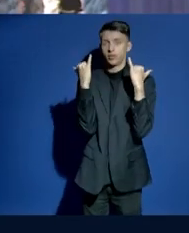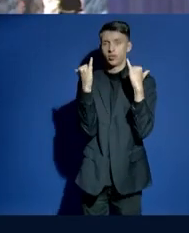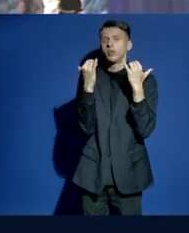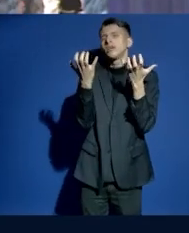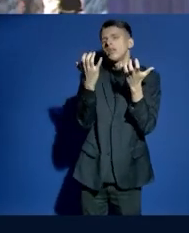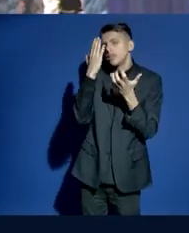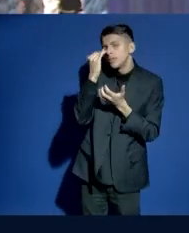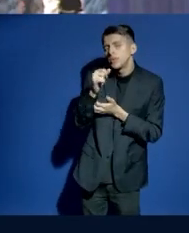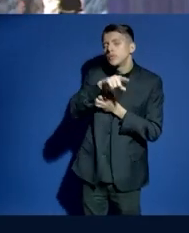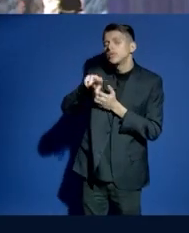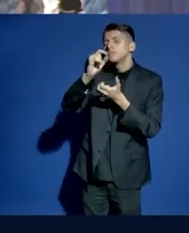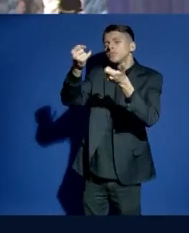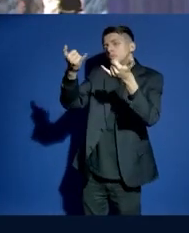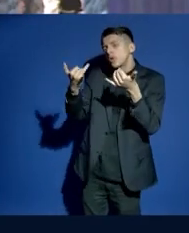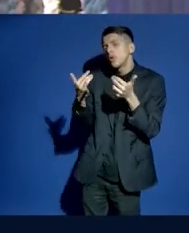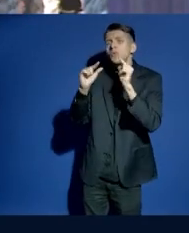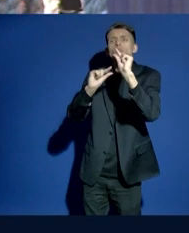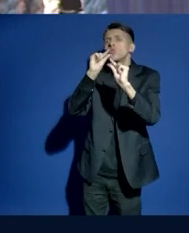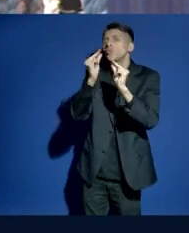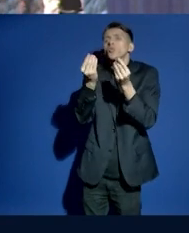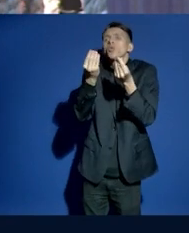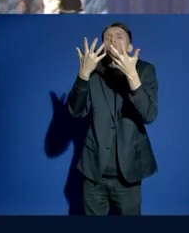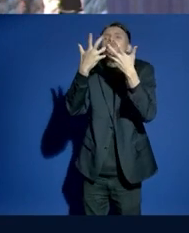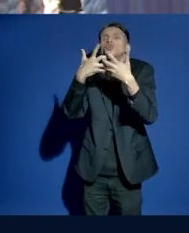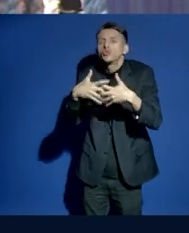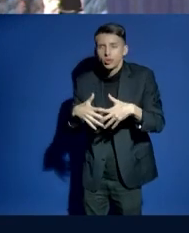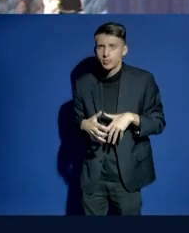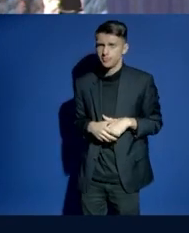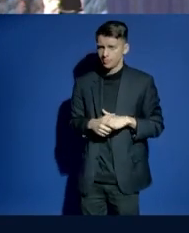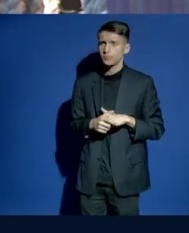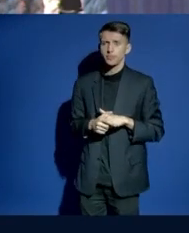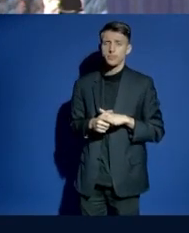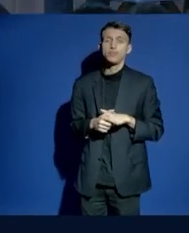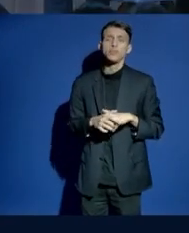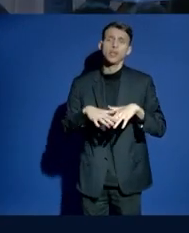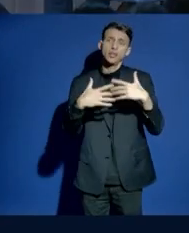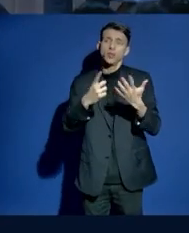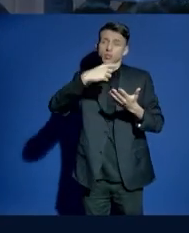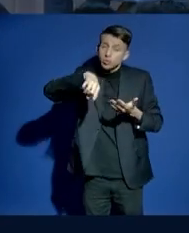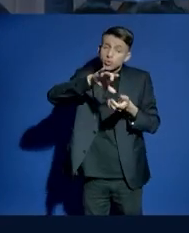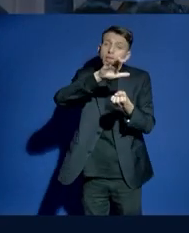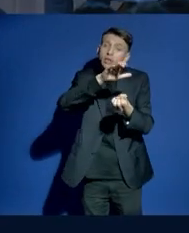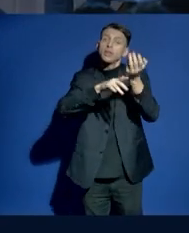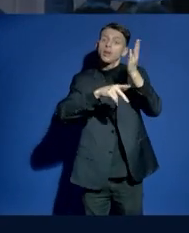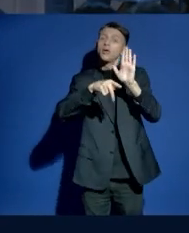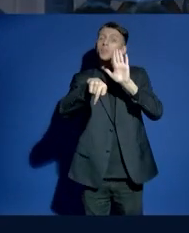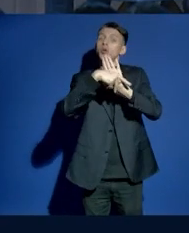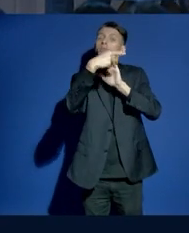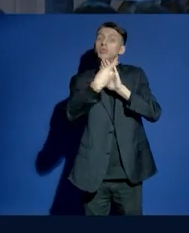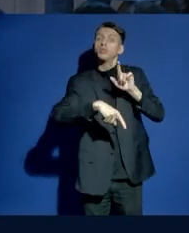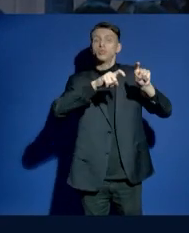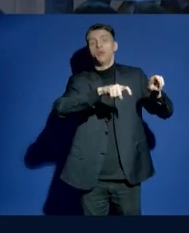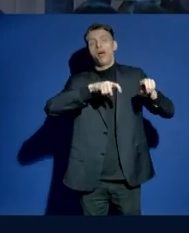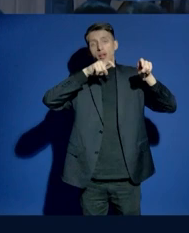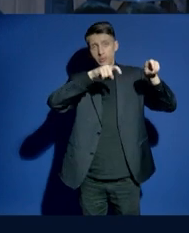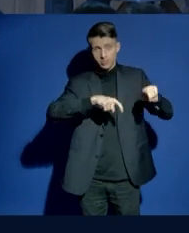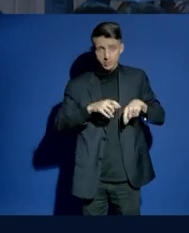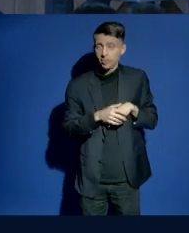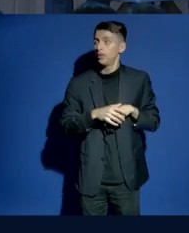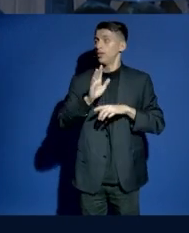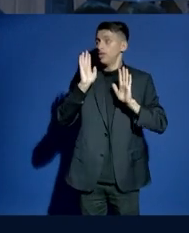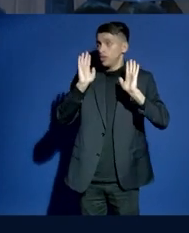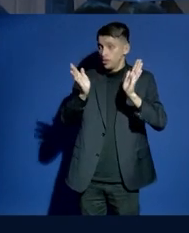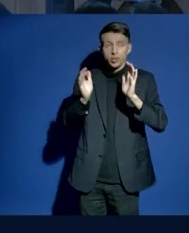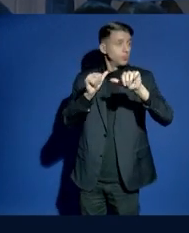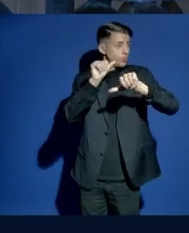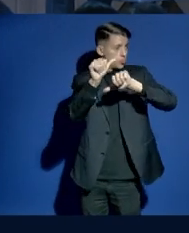pouquinho como é que funciona e como é que você pode escalar essa parceria Ela nasce do Agro apesar de ter depois debandeado